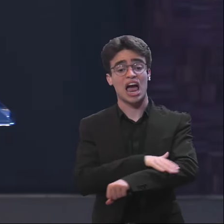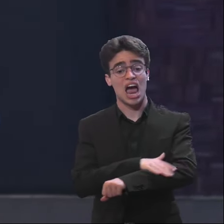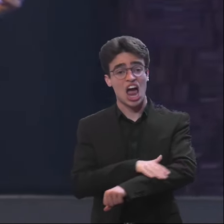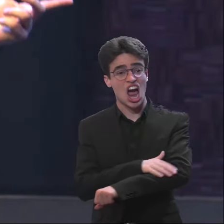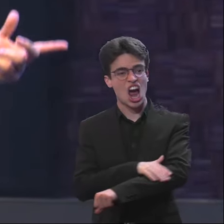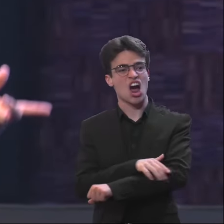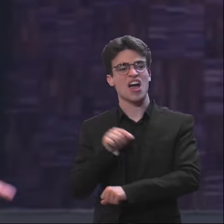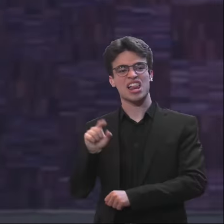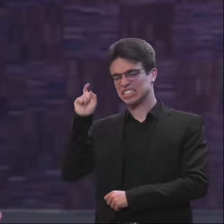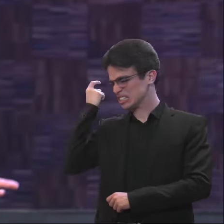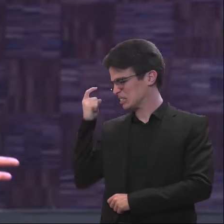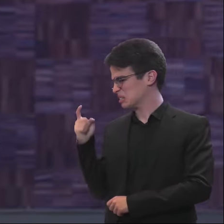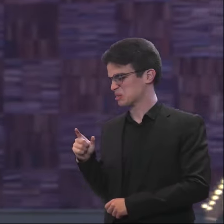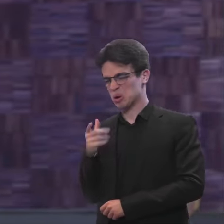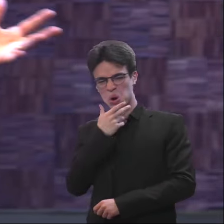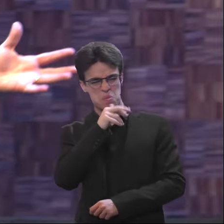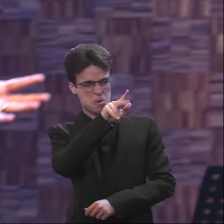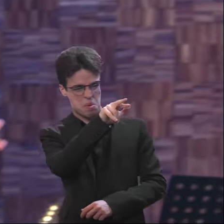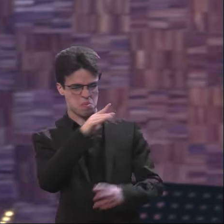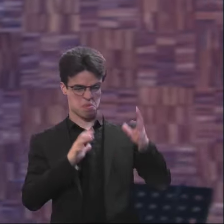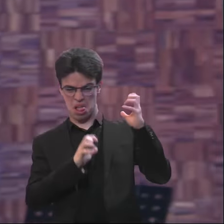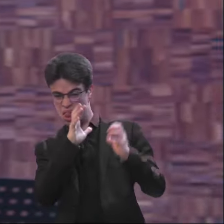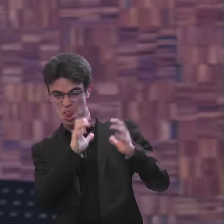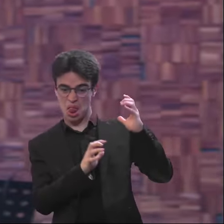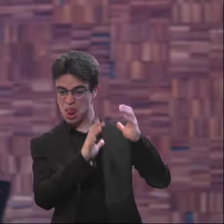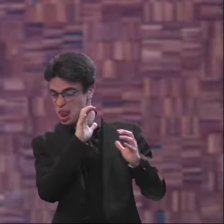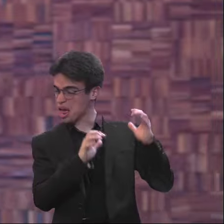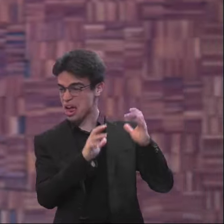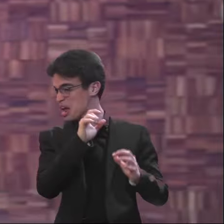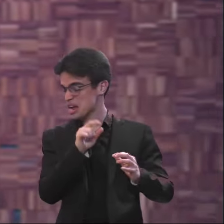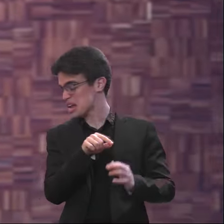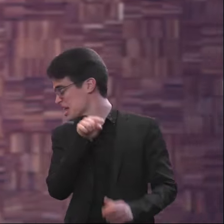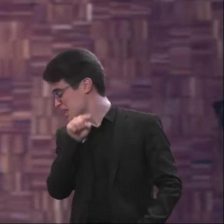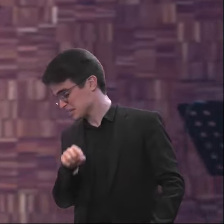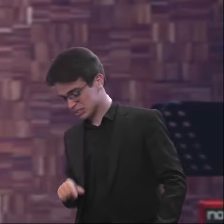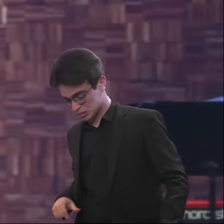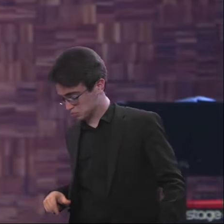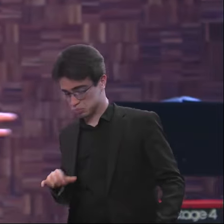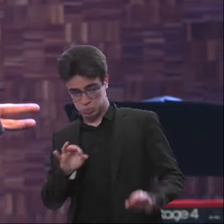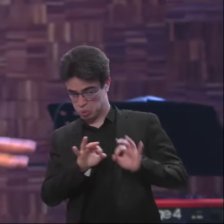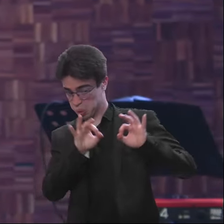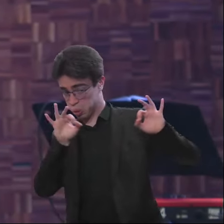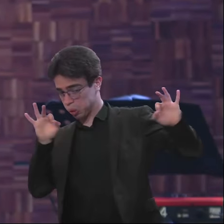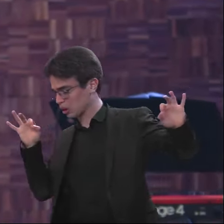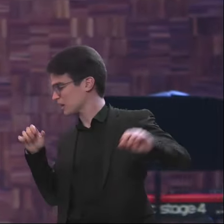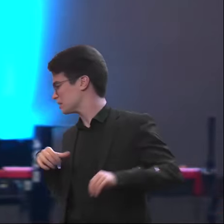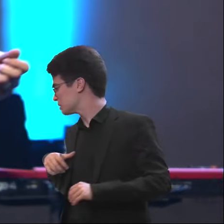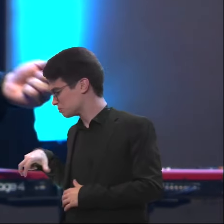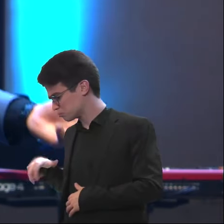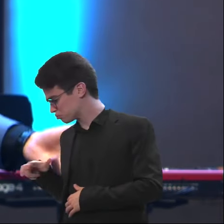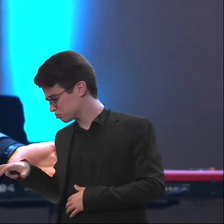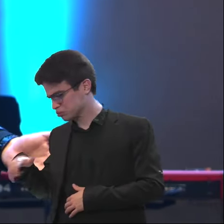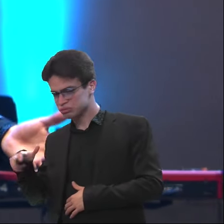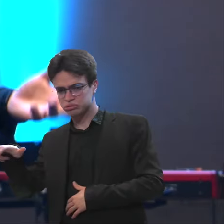seu travesseiro, porque nem onde dormir ele tinha alojamento. E aí, enquanto ele